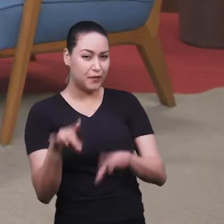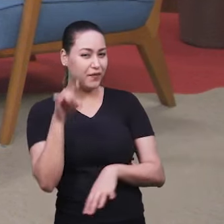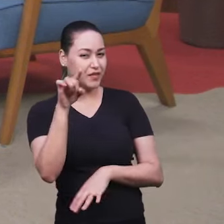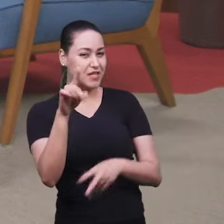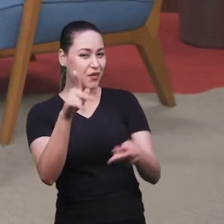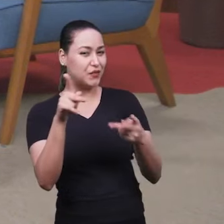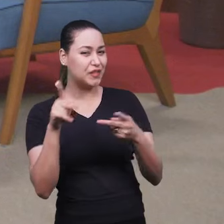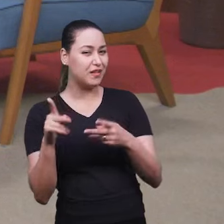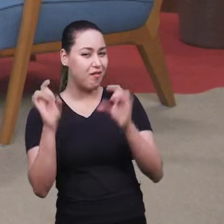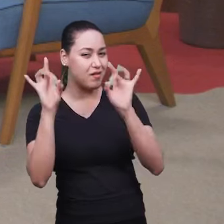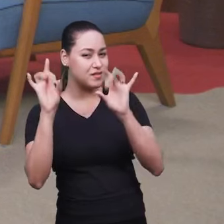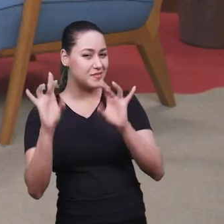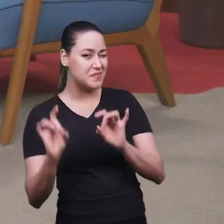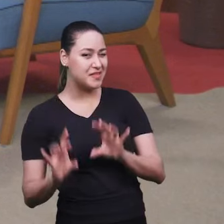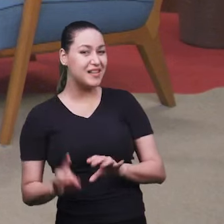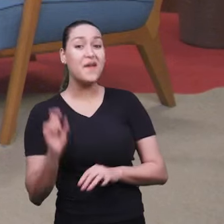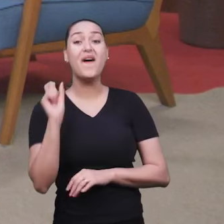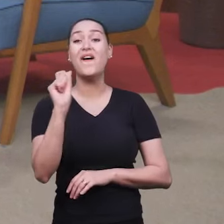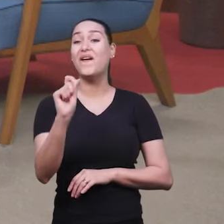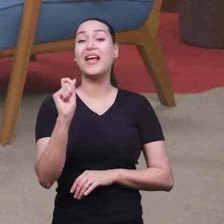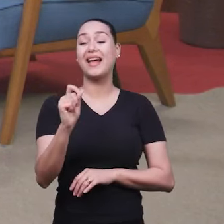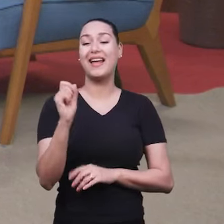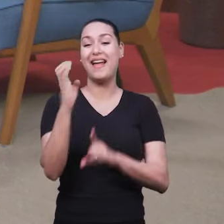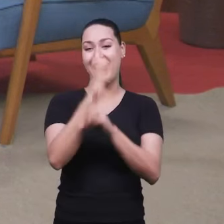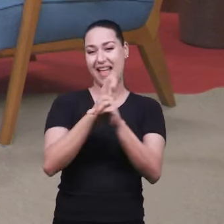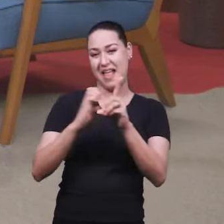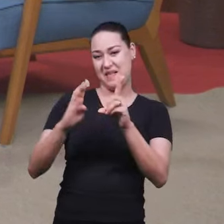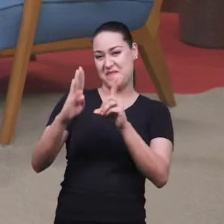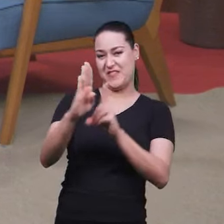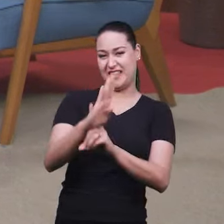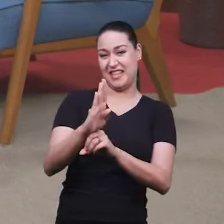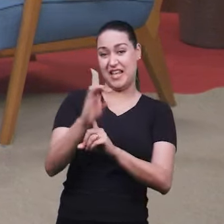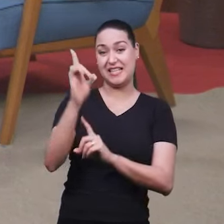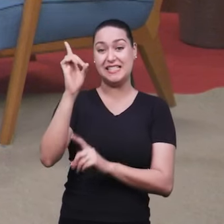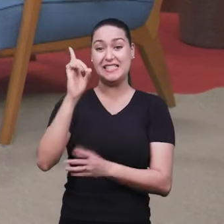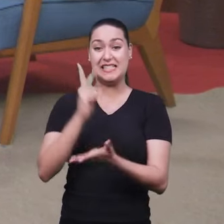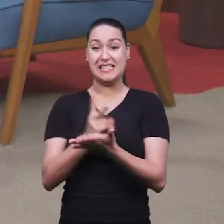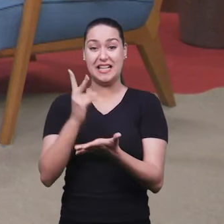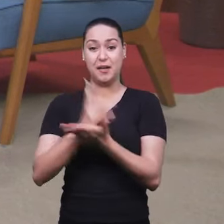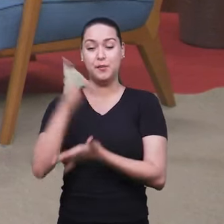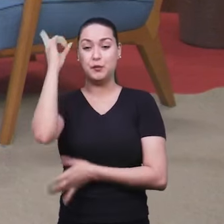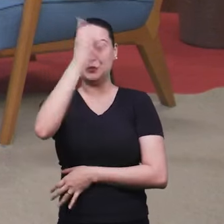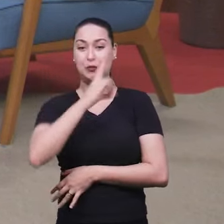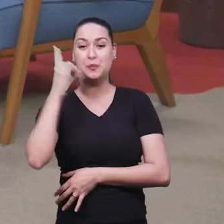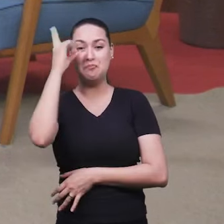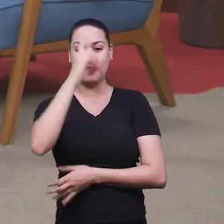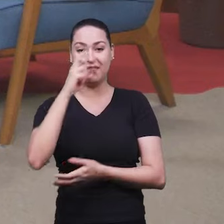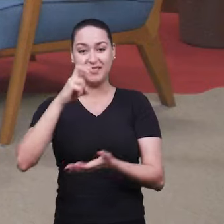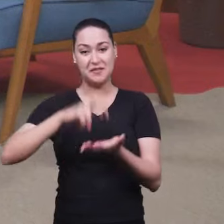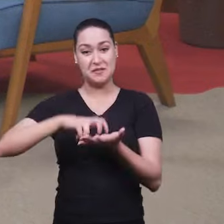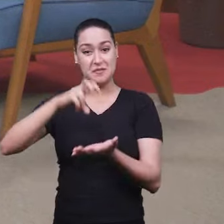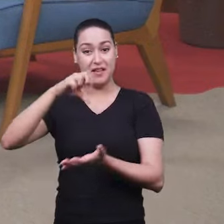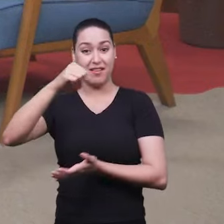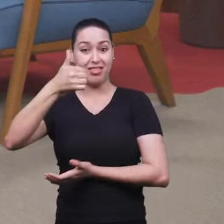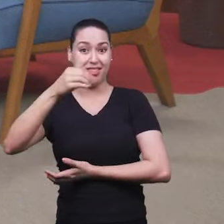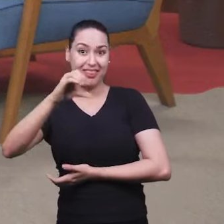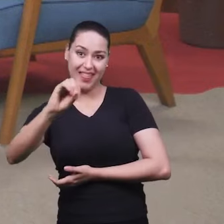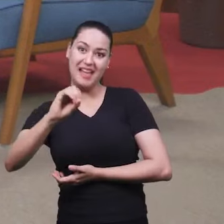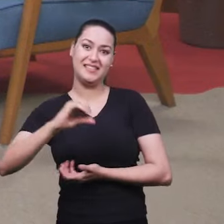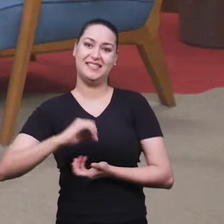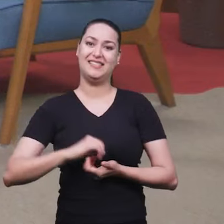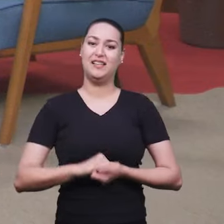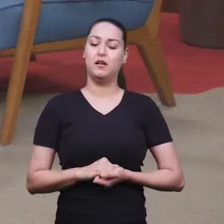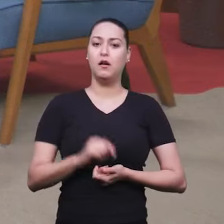quero convidar você a participar, que é a Escola Bíblica Dominical, que vai ao ar todos os domingos às 10 horas da manhã. Você não